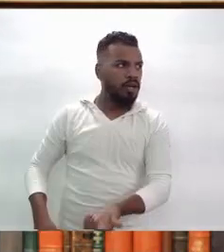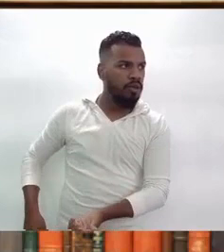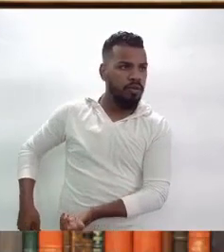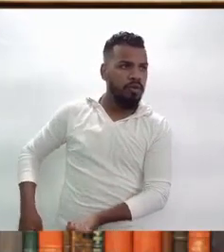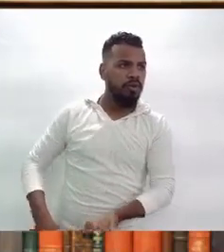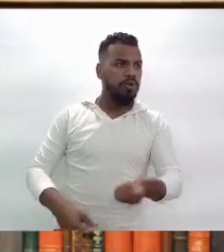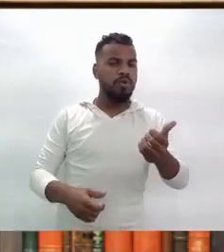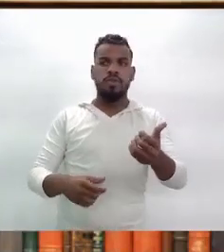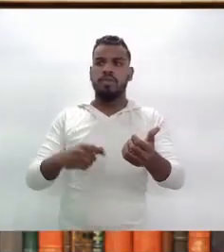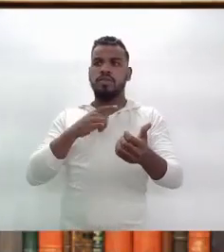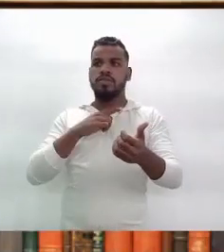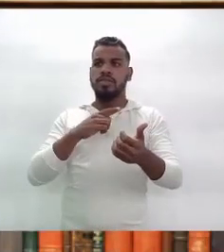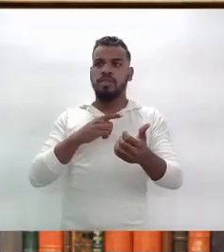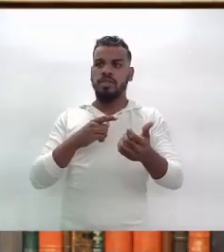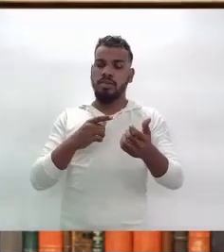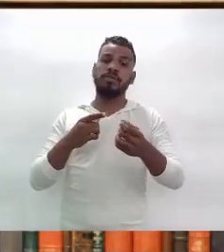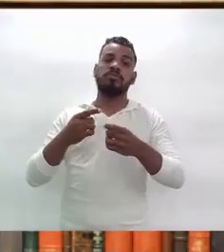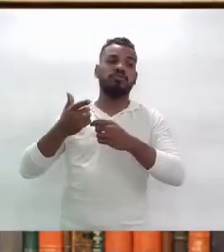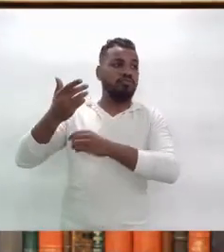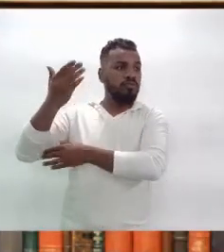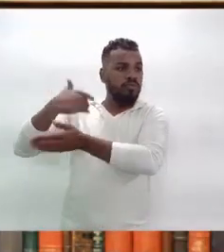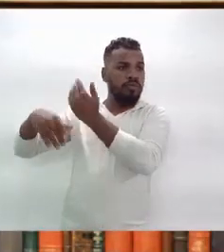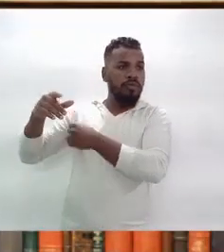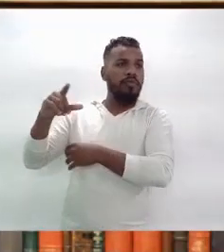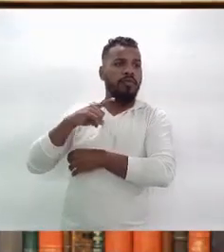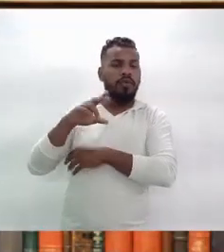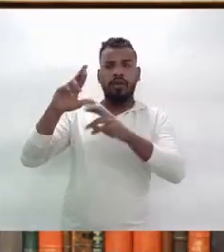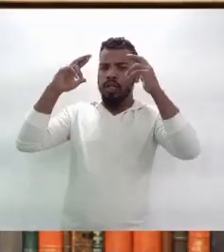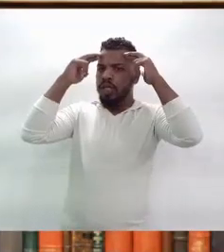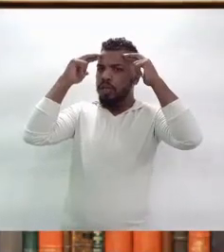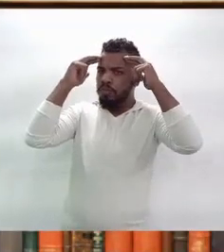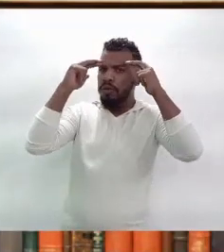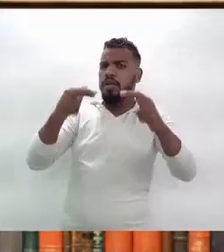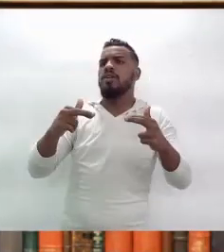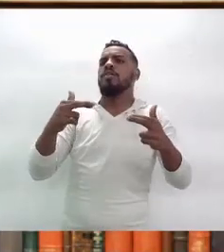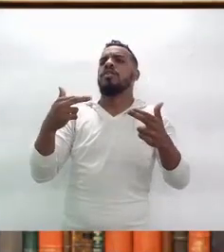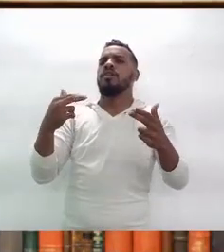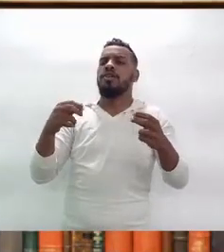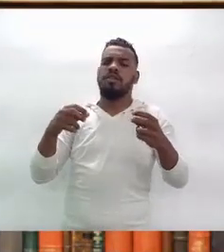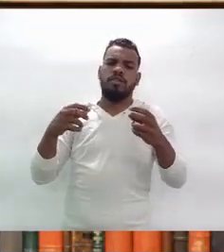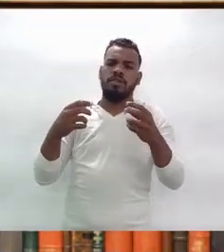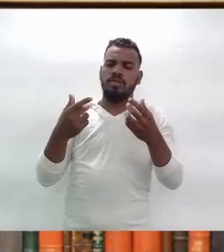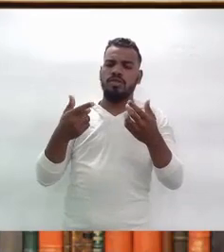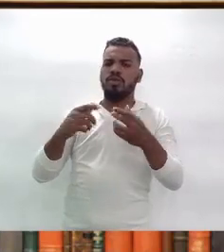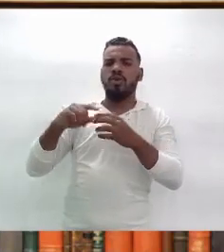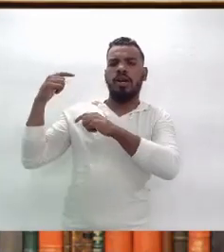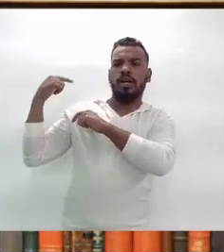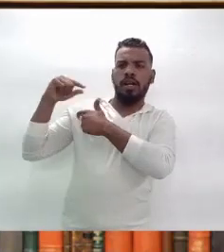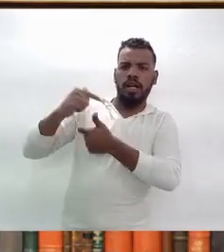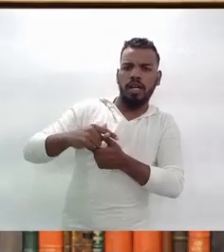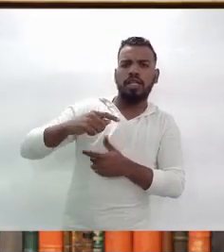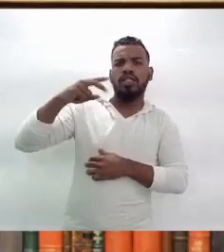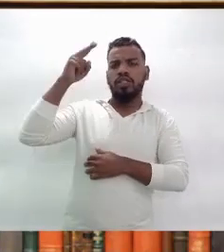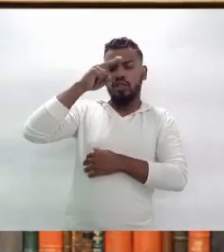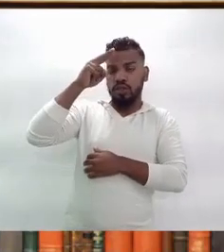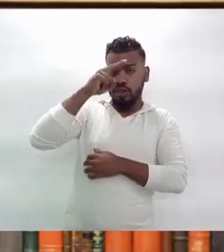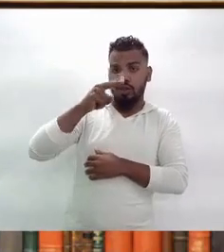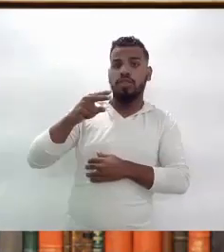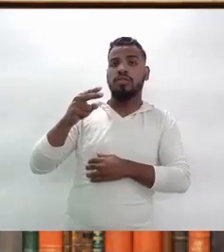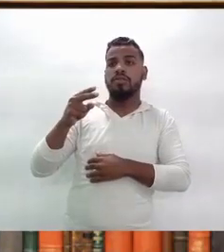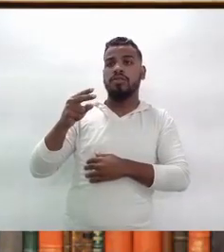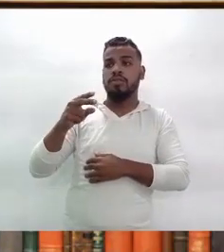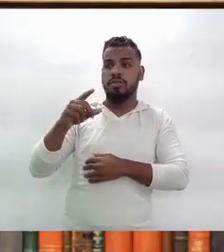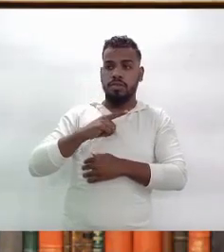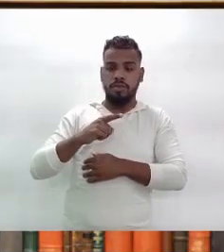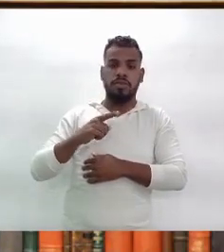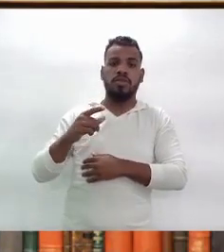questão religiosa de ancestralidade, que a gente respeita muito essa questão de tradição histórica, do que vem, né,